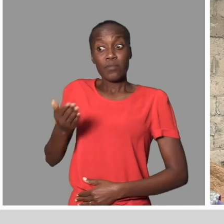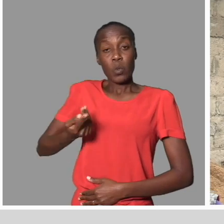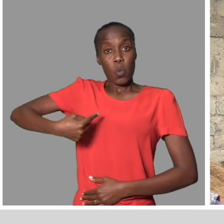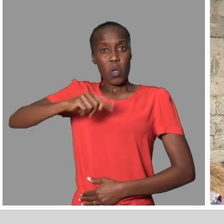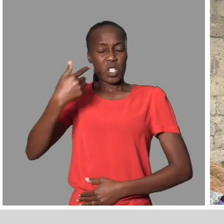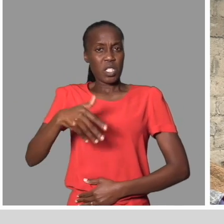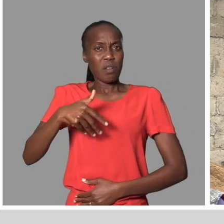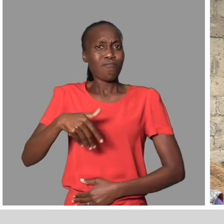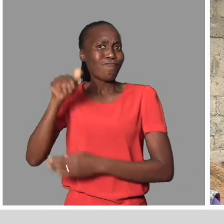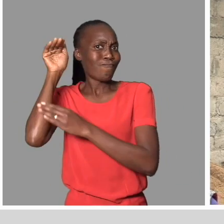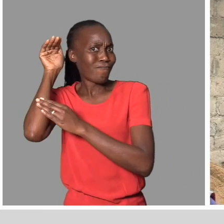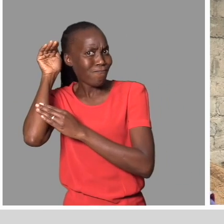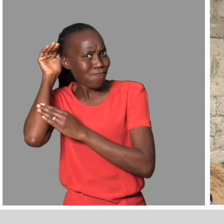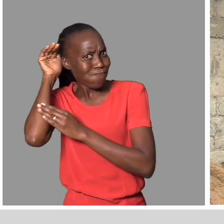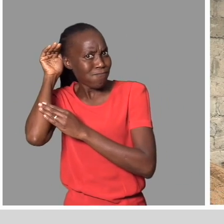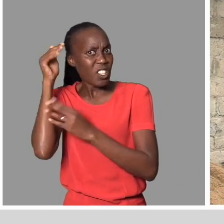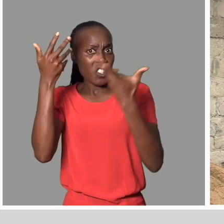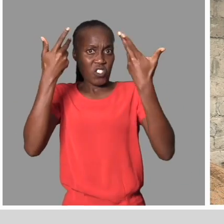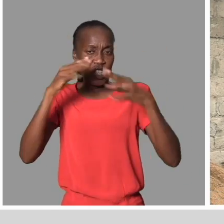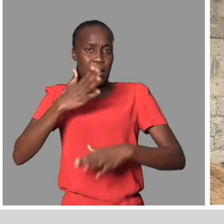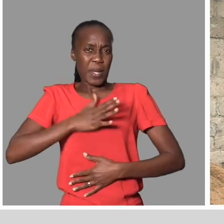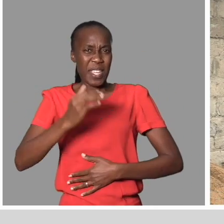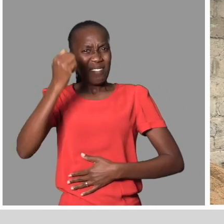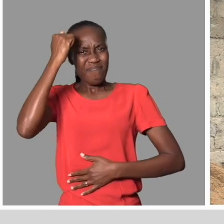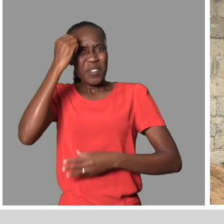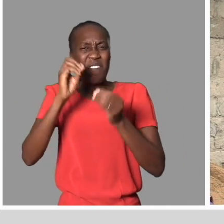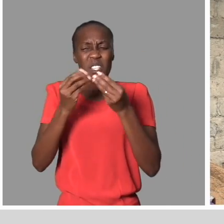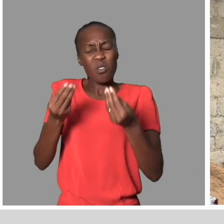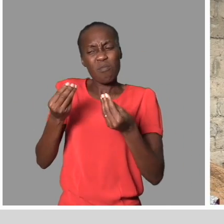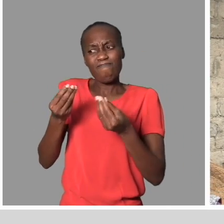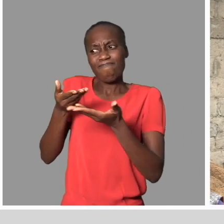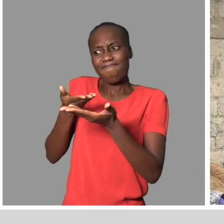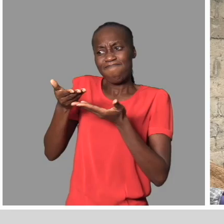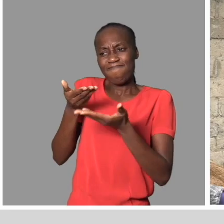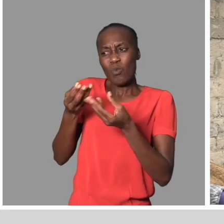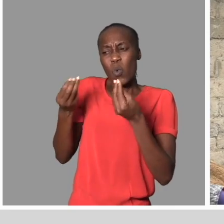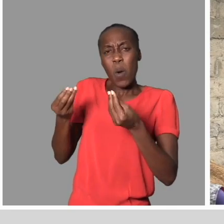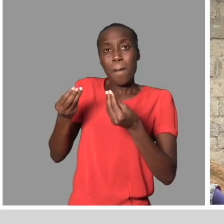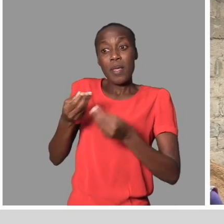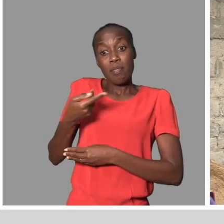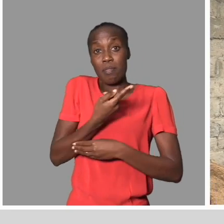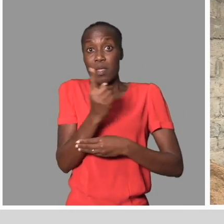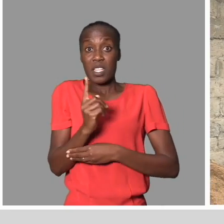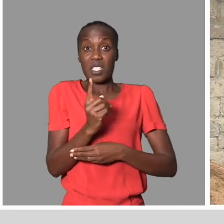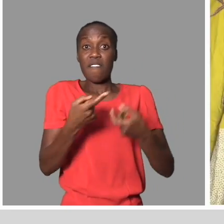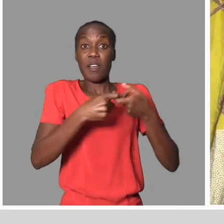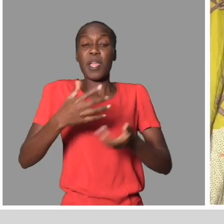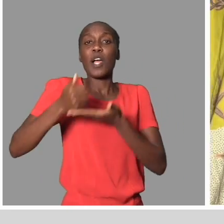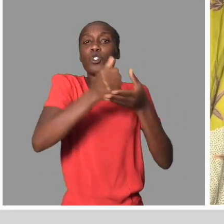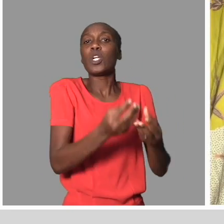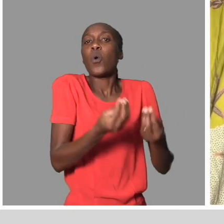função disso, já colhemos o que queríamos para nós e vamos ver como é que podemos intervir, a nível desta família.